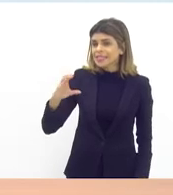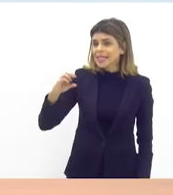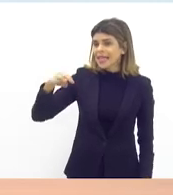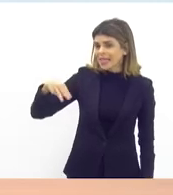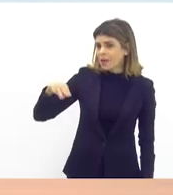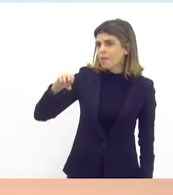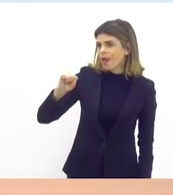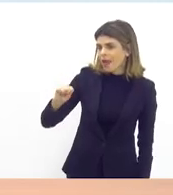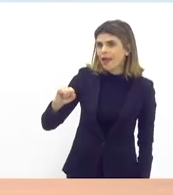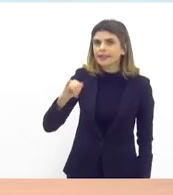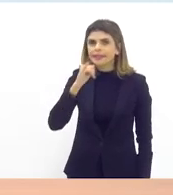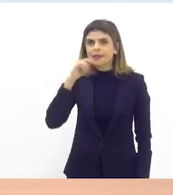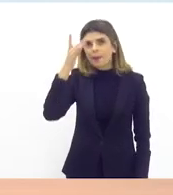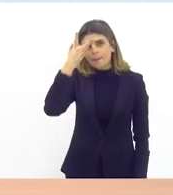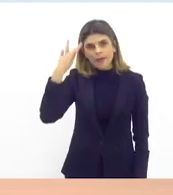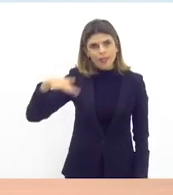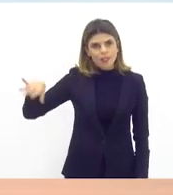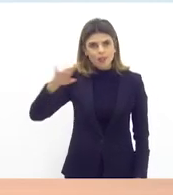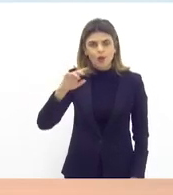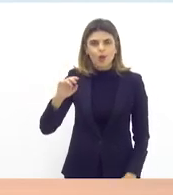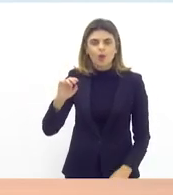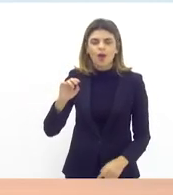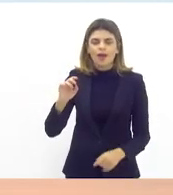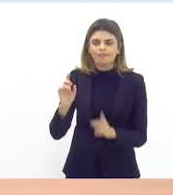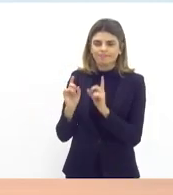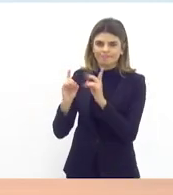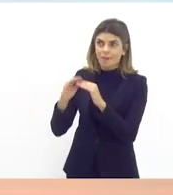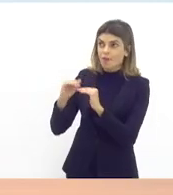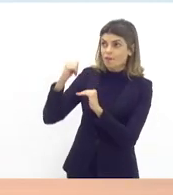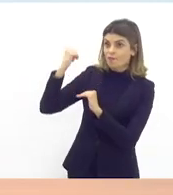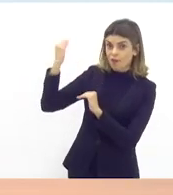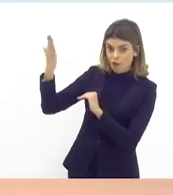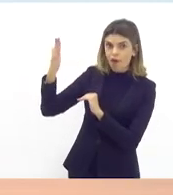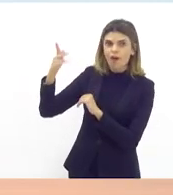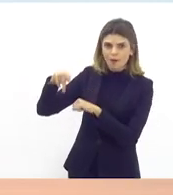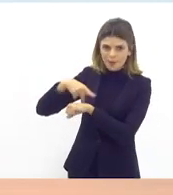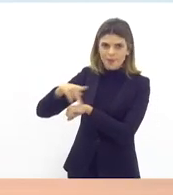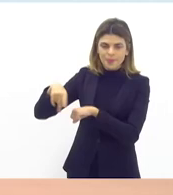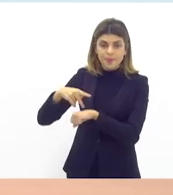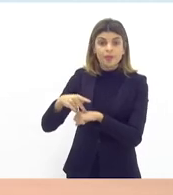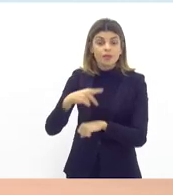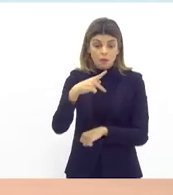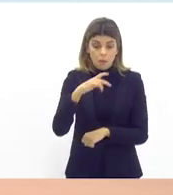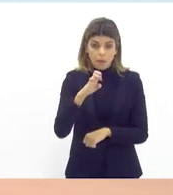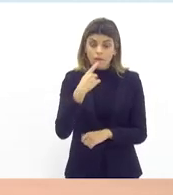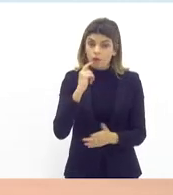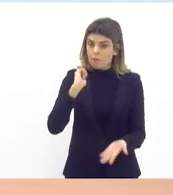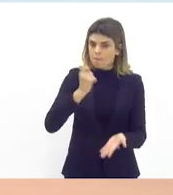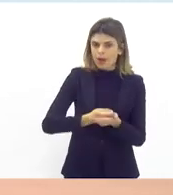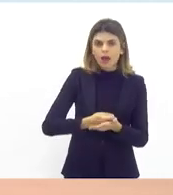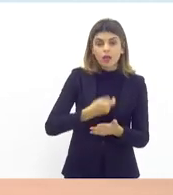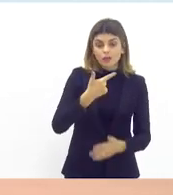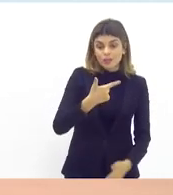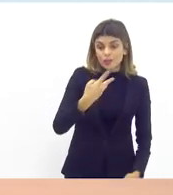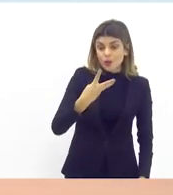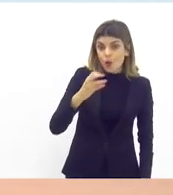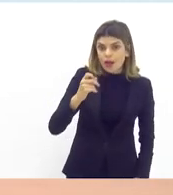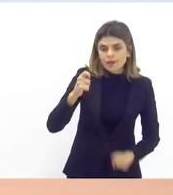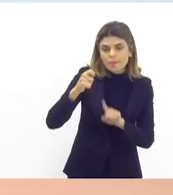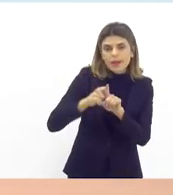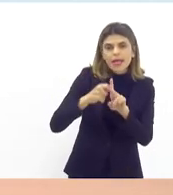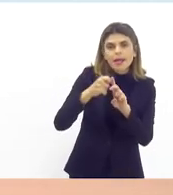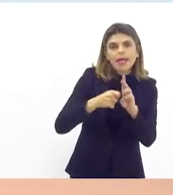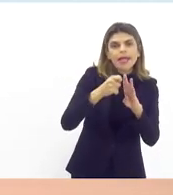exemplo, um exportador, os exportadores sem saldo credores, a PEC prevê que eles vão ser pagos em 240 meses, tá?